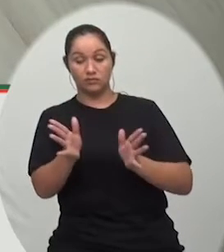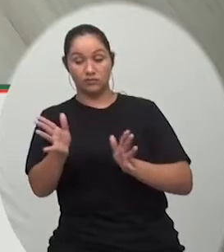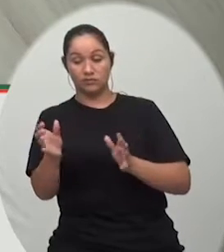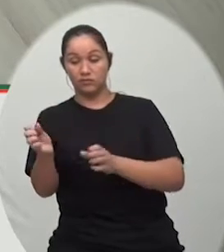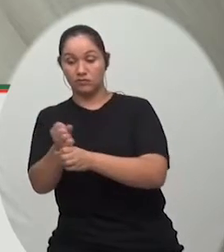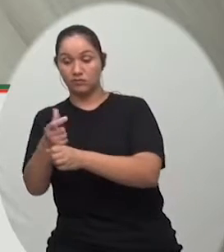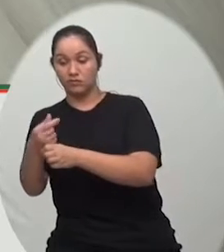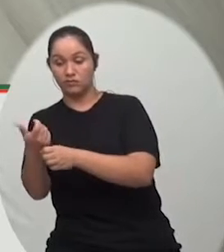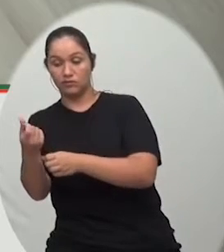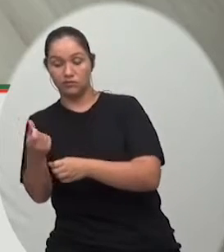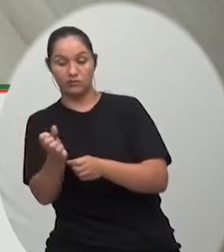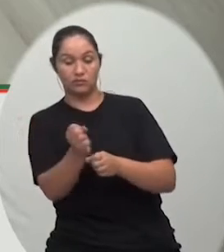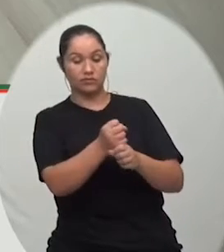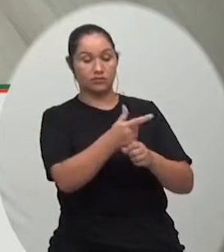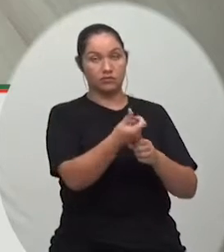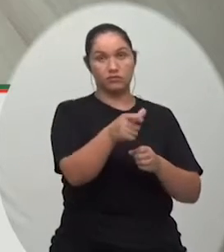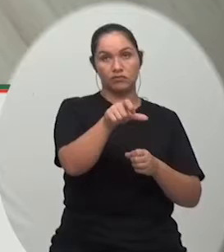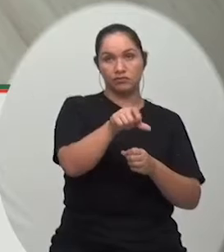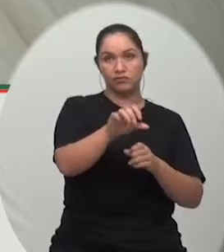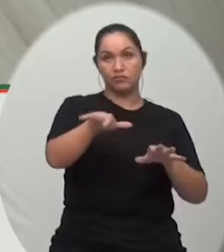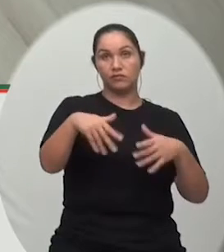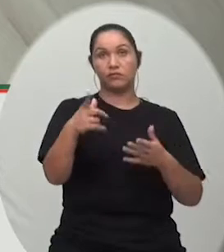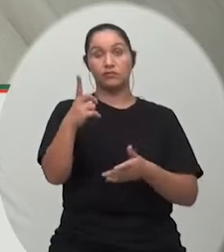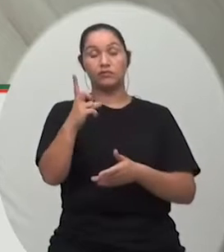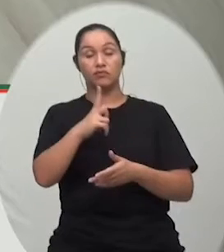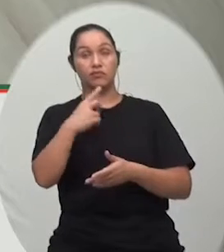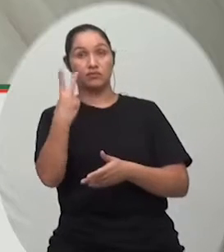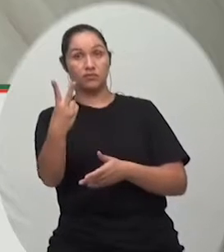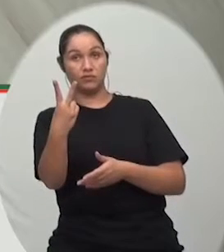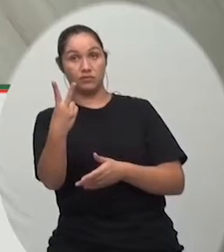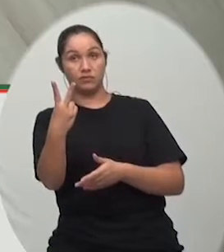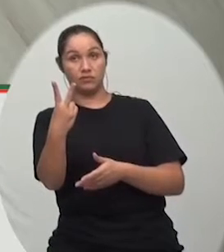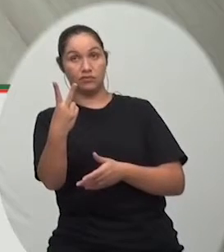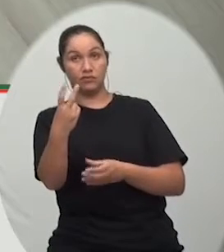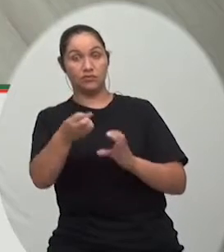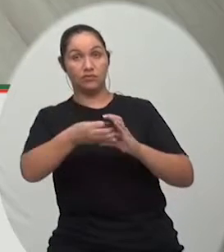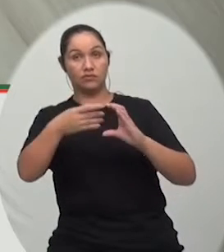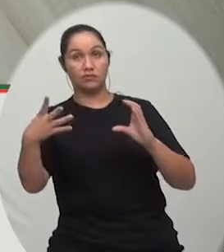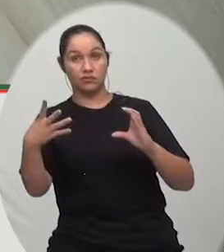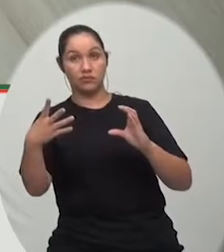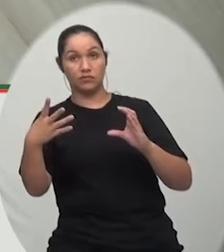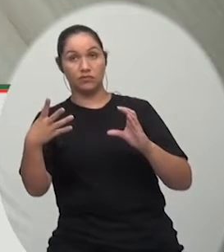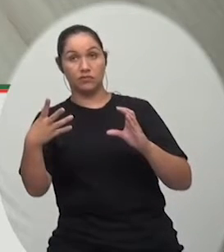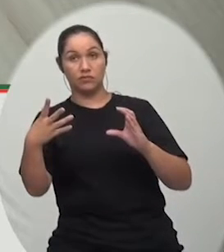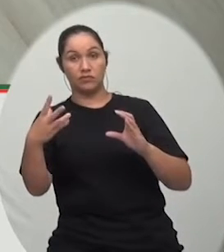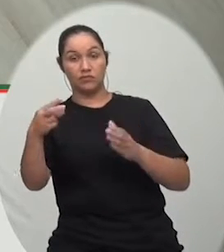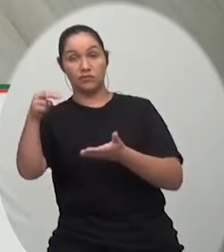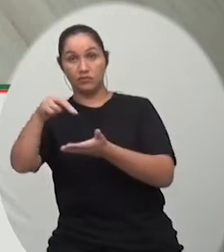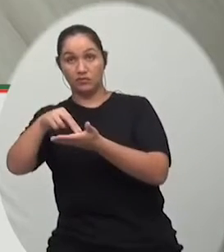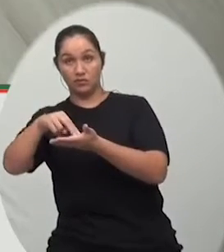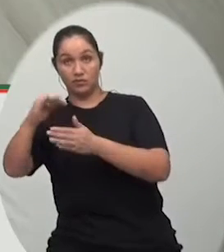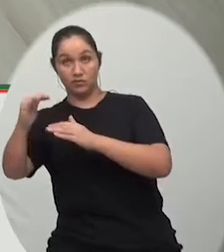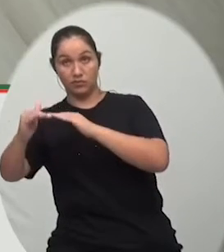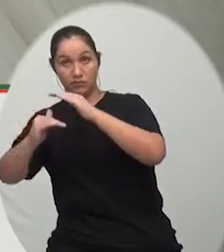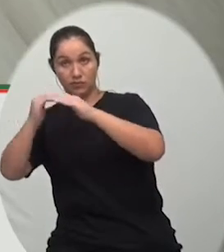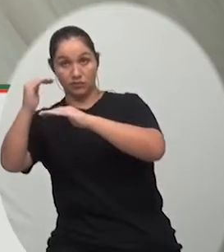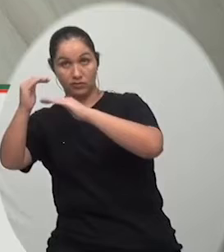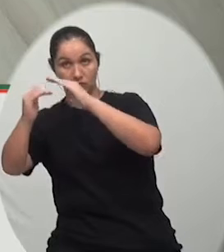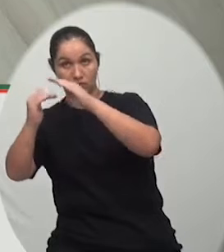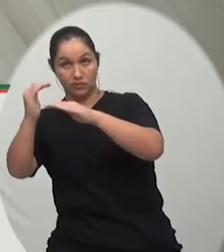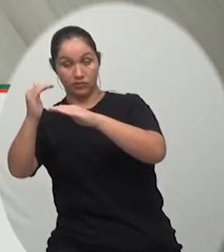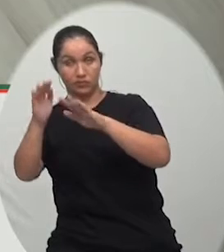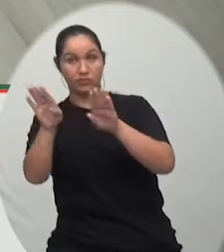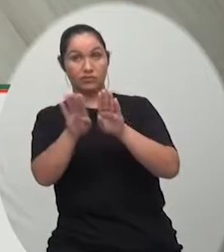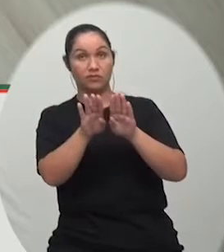2016-2019. Combinando dois critérios, o desempenho do Exame Nacional de Desempenho dos Estudantes e o índice de aprovação do Exame